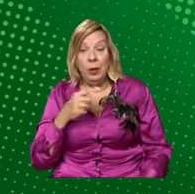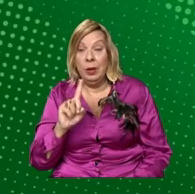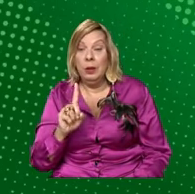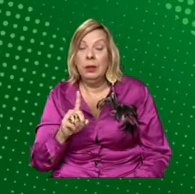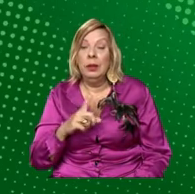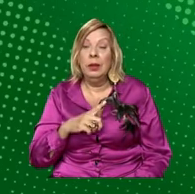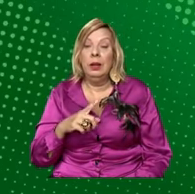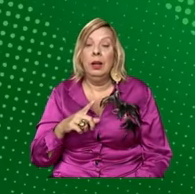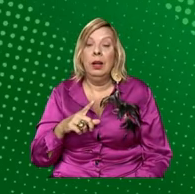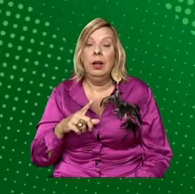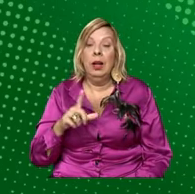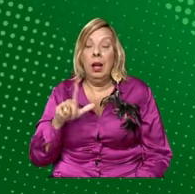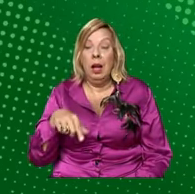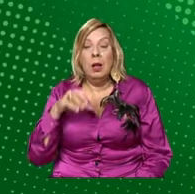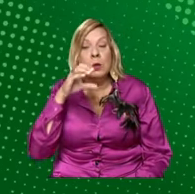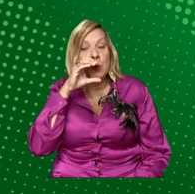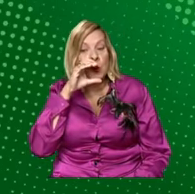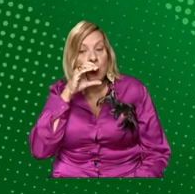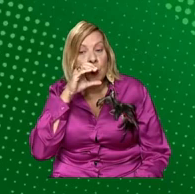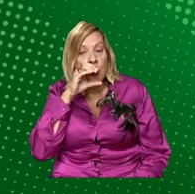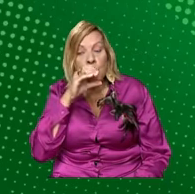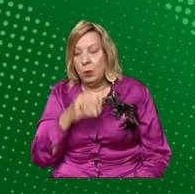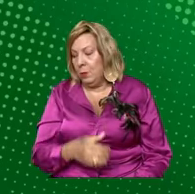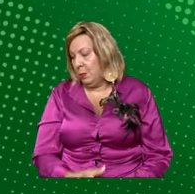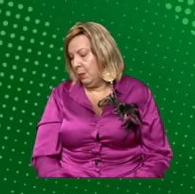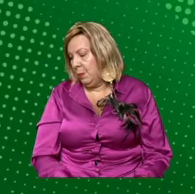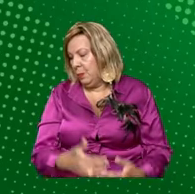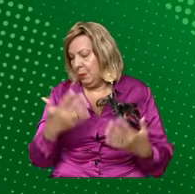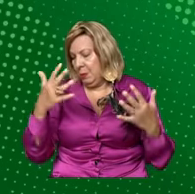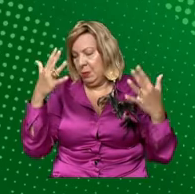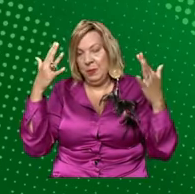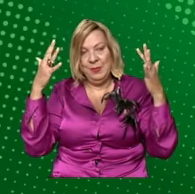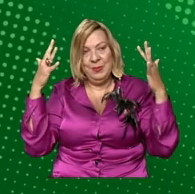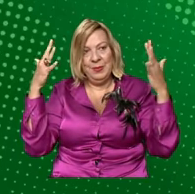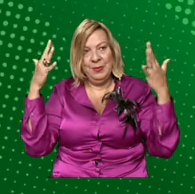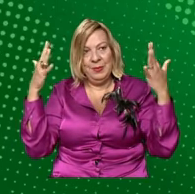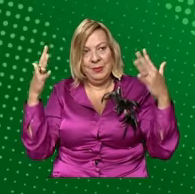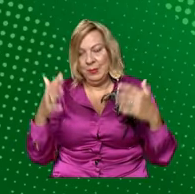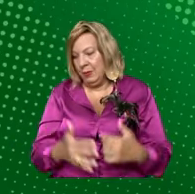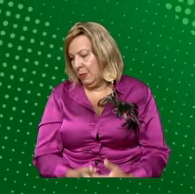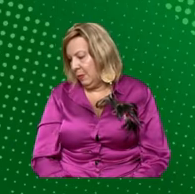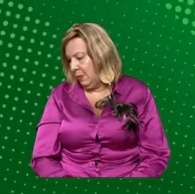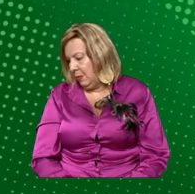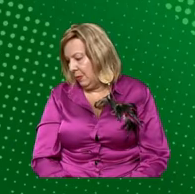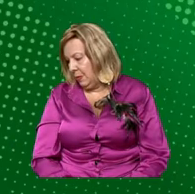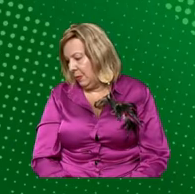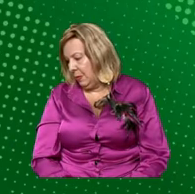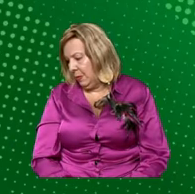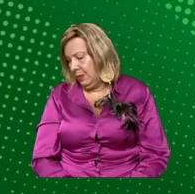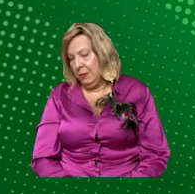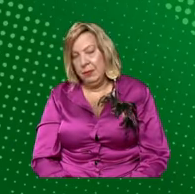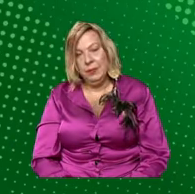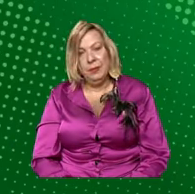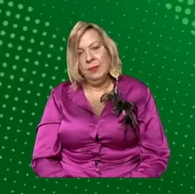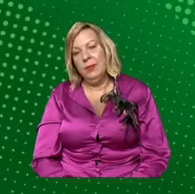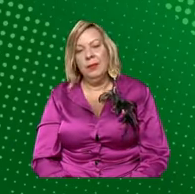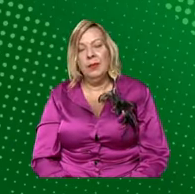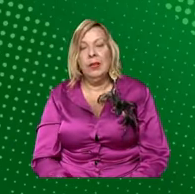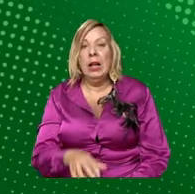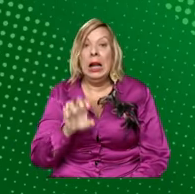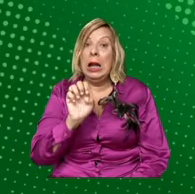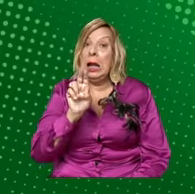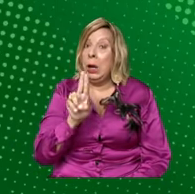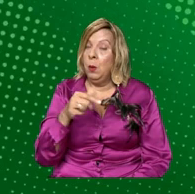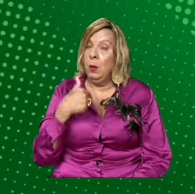pé quente, Regional Socorro, um parabéns pra eu e Adoiso, que não sou eu, Jaqueline, eu é quem